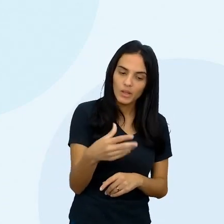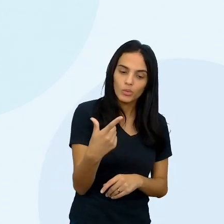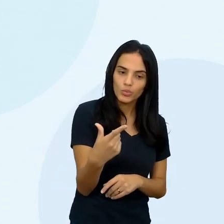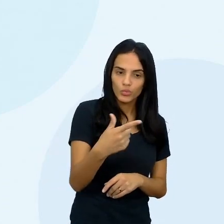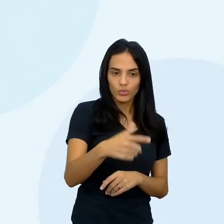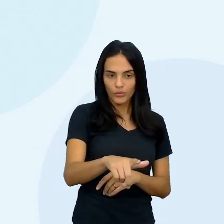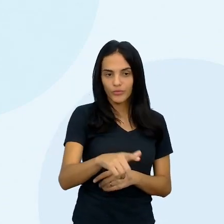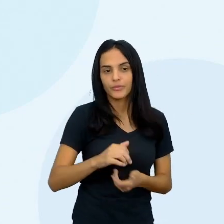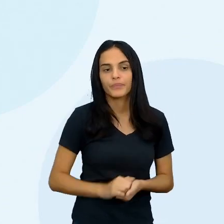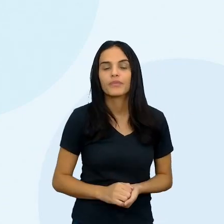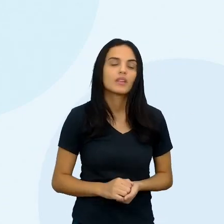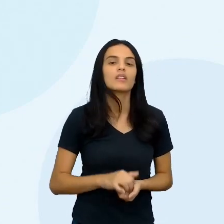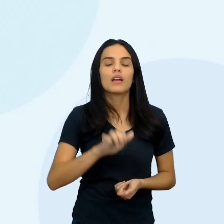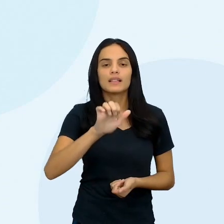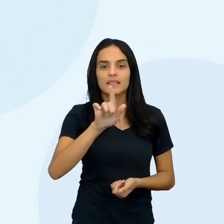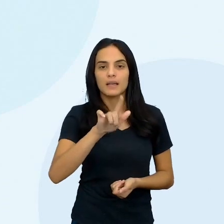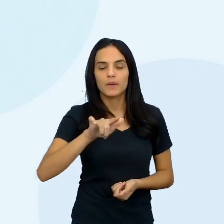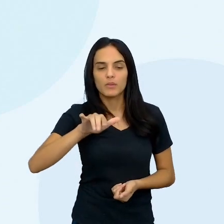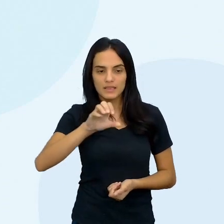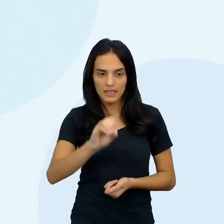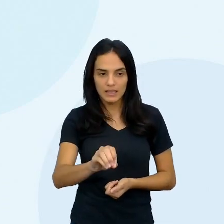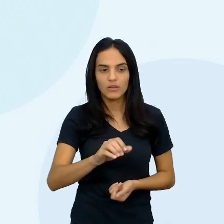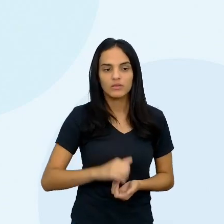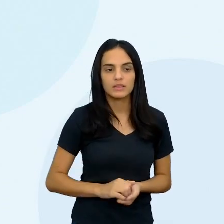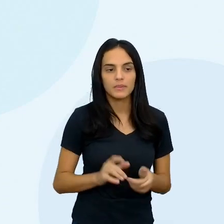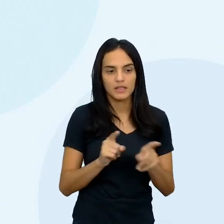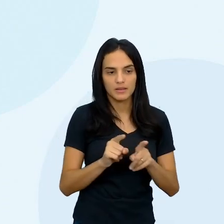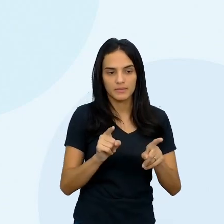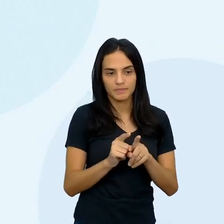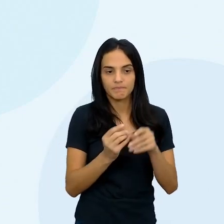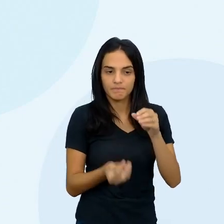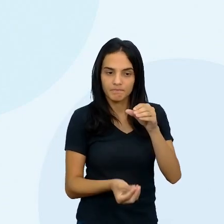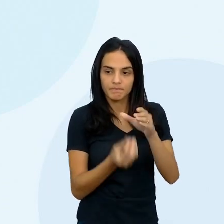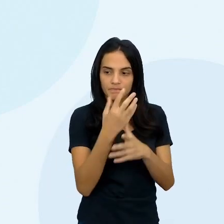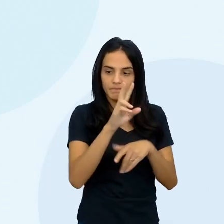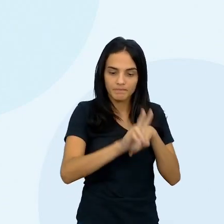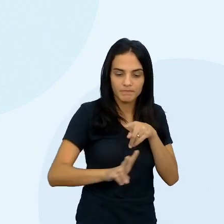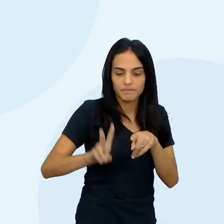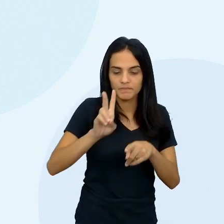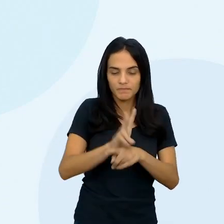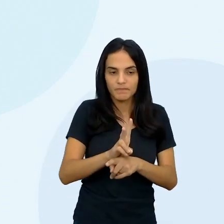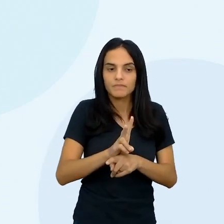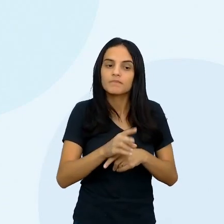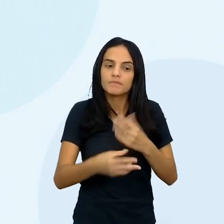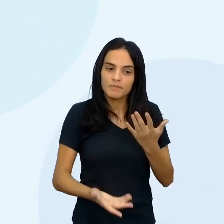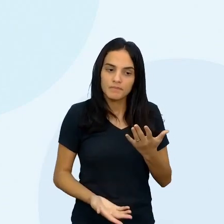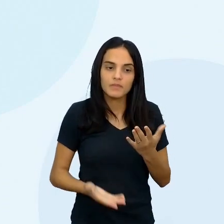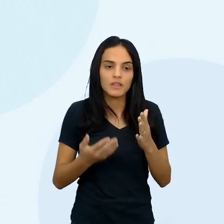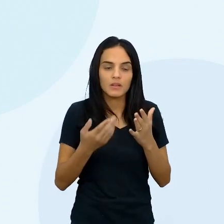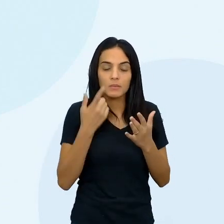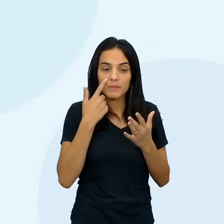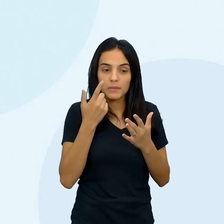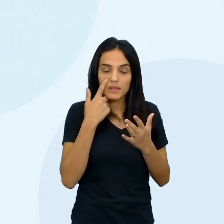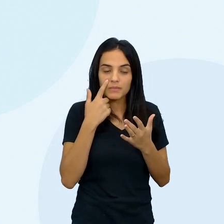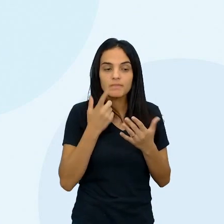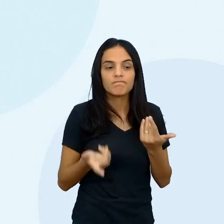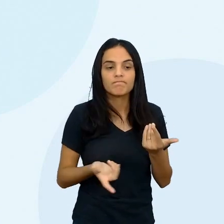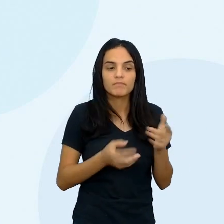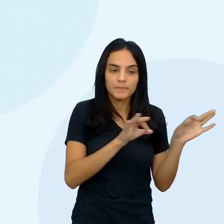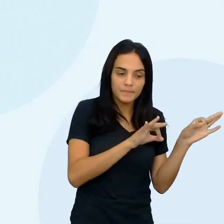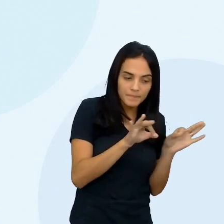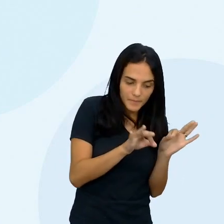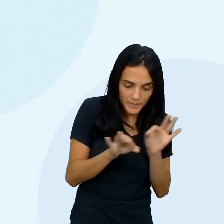novamente, os eixos, o quadro integrador e os eixos construção sustentável. Eles constroem uma planta baixa, elaboram